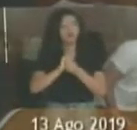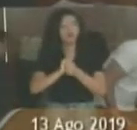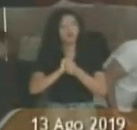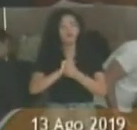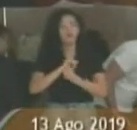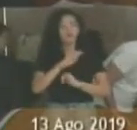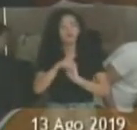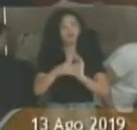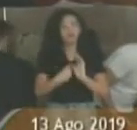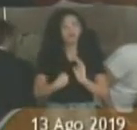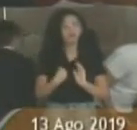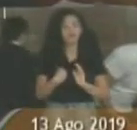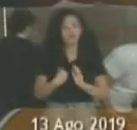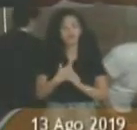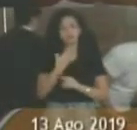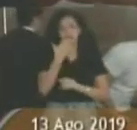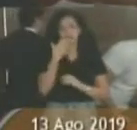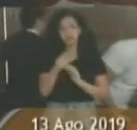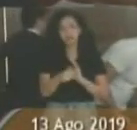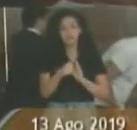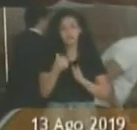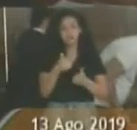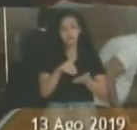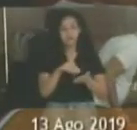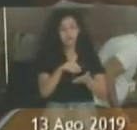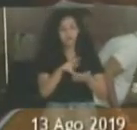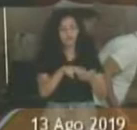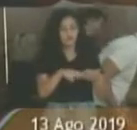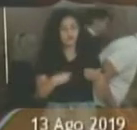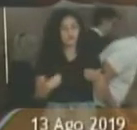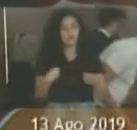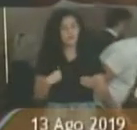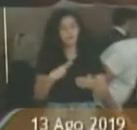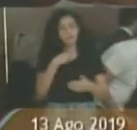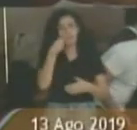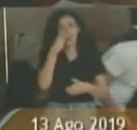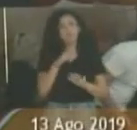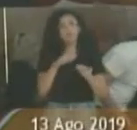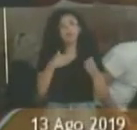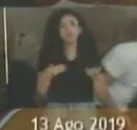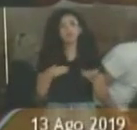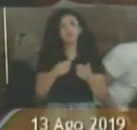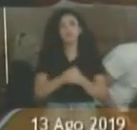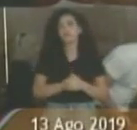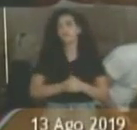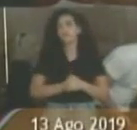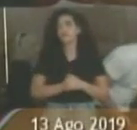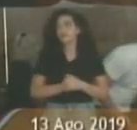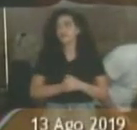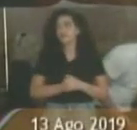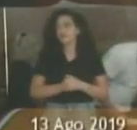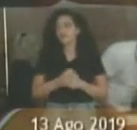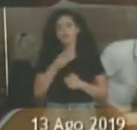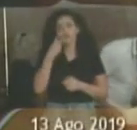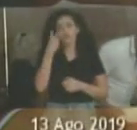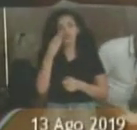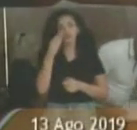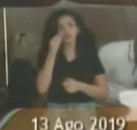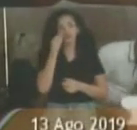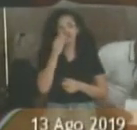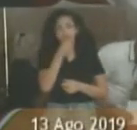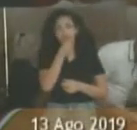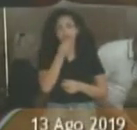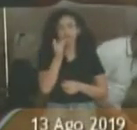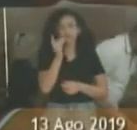cumprimentar os presentes, solicitou ao primeiro secretário que fizesse a leitura da lista de presença, na qual constava o nome dos vereadores que seguem: candidato social, Dedé